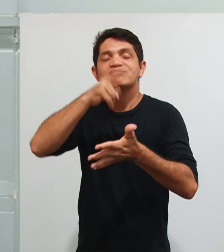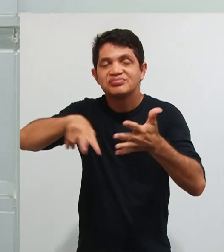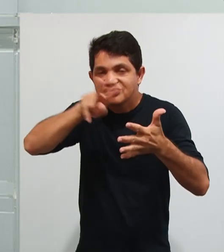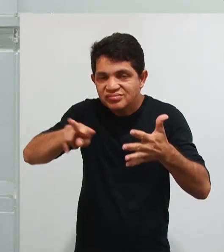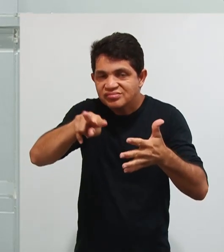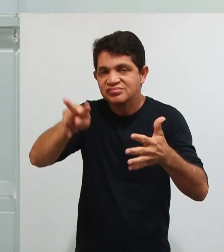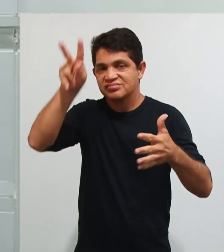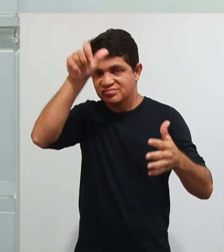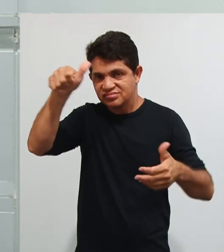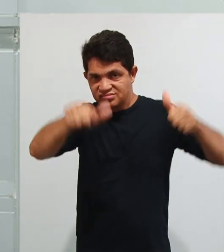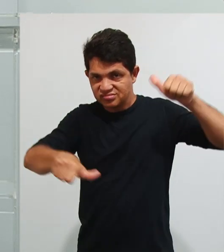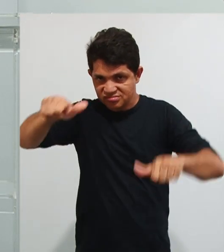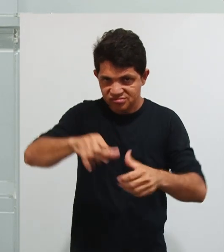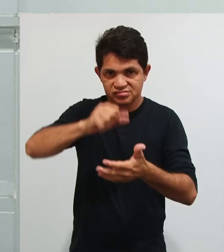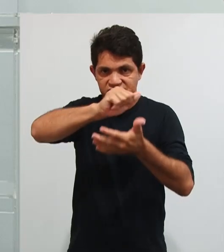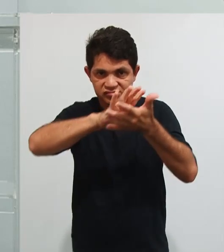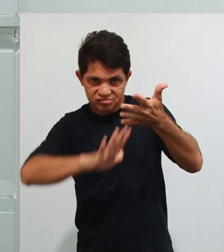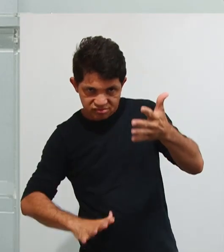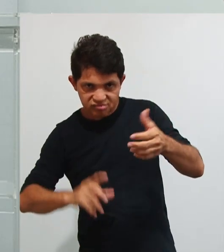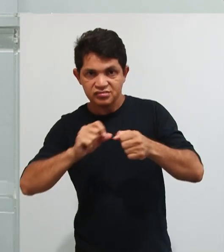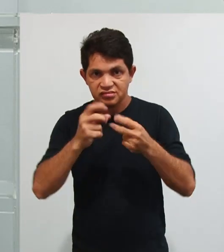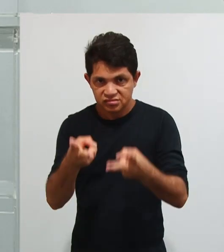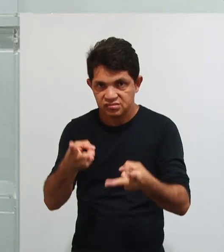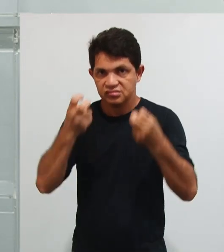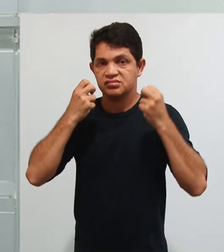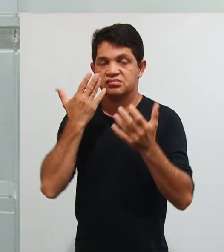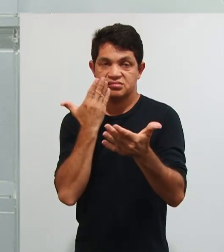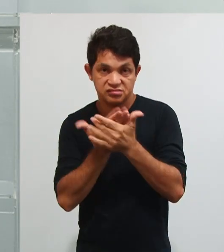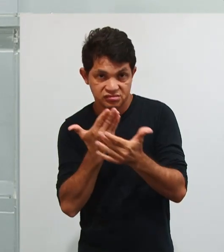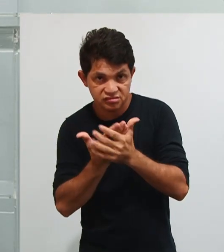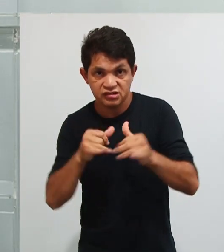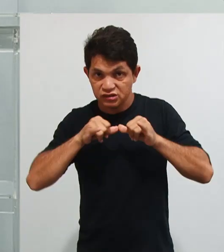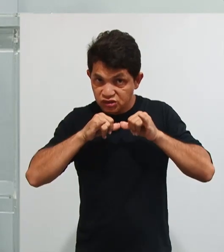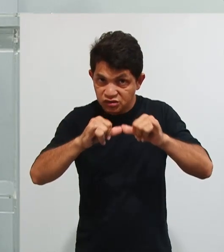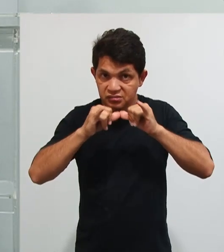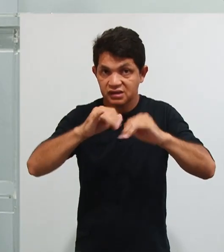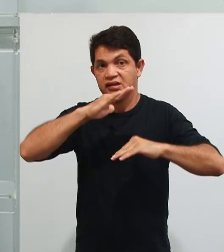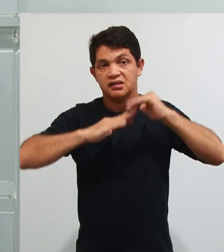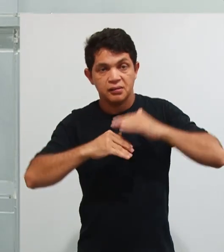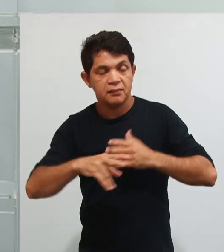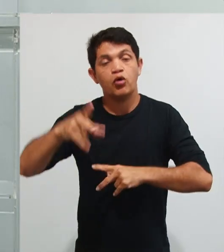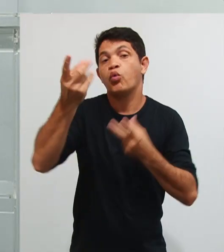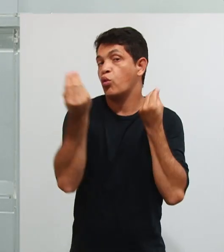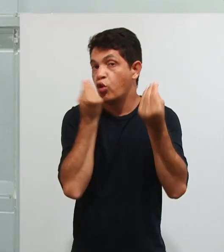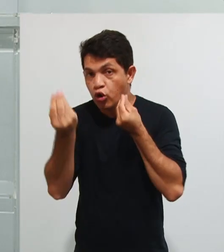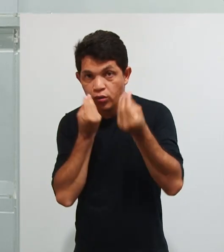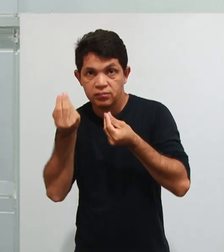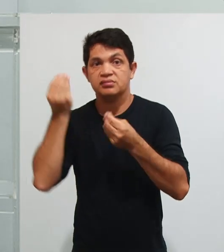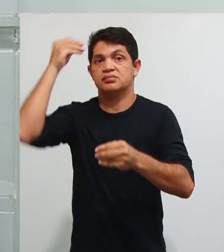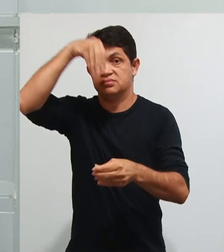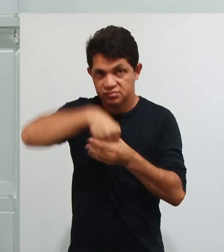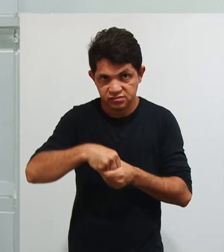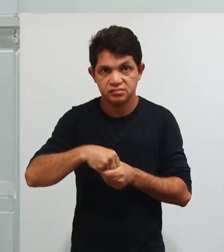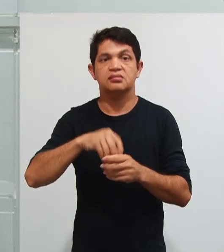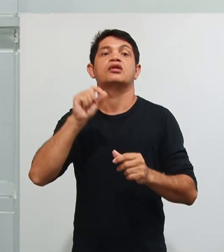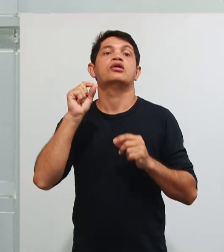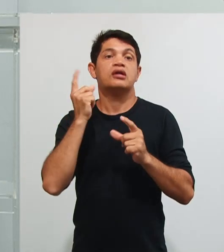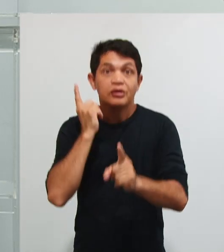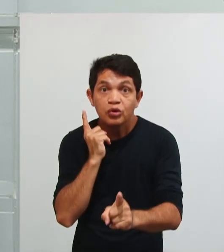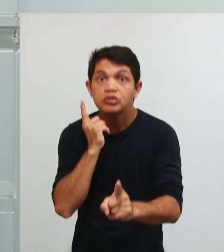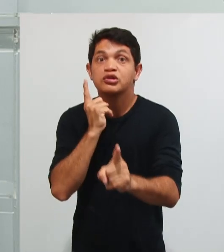você. Apresente-me, por gentileza, um estudo de mercado e me apresente a viabilidade para isso. Se você